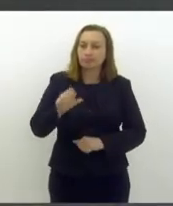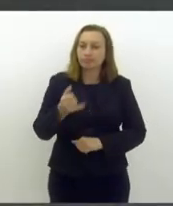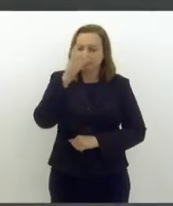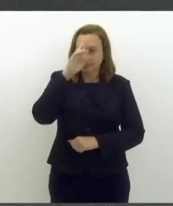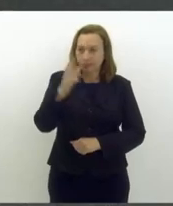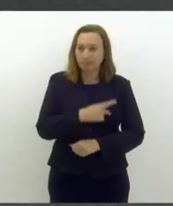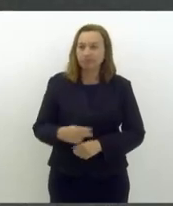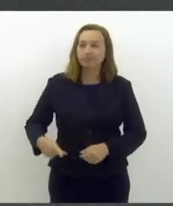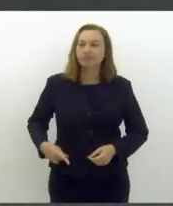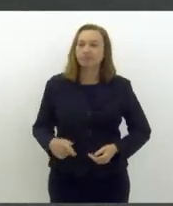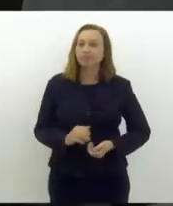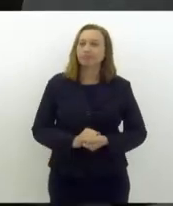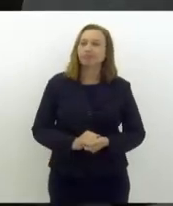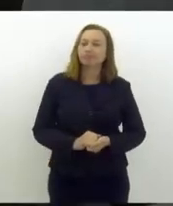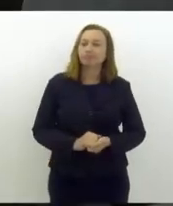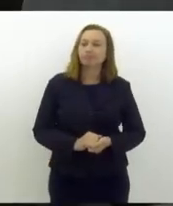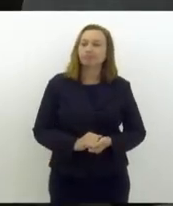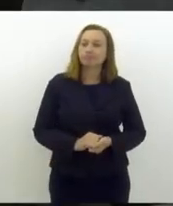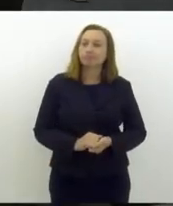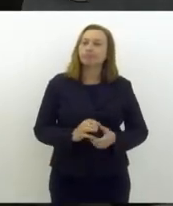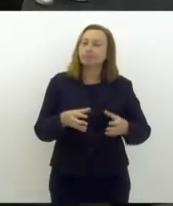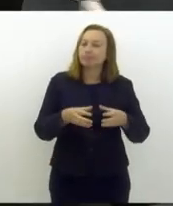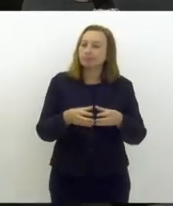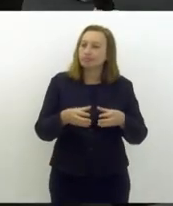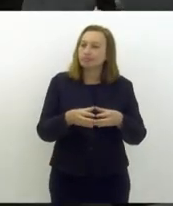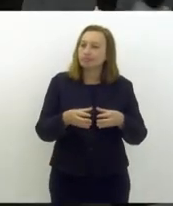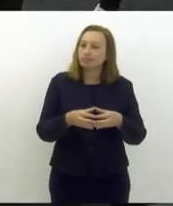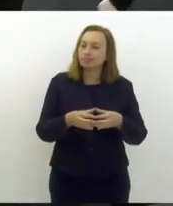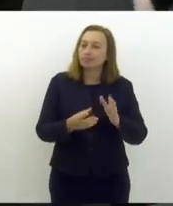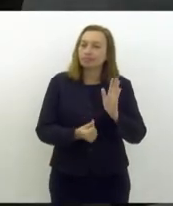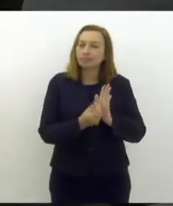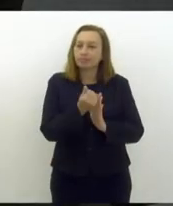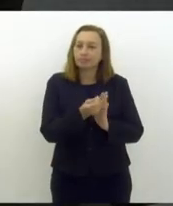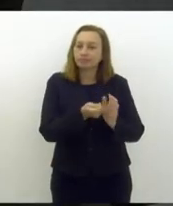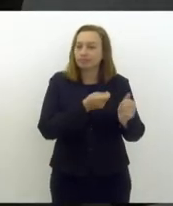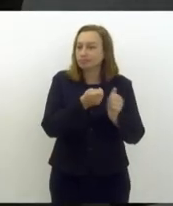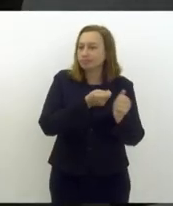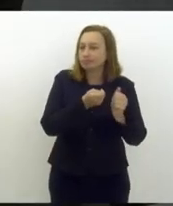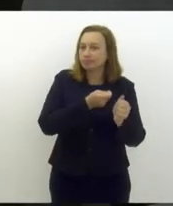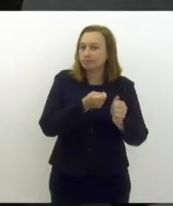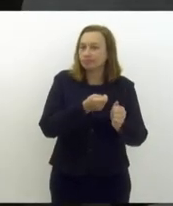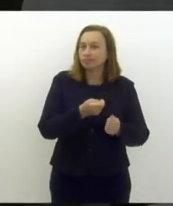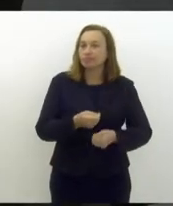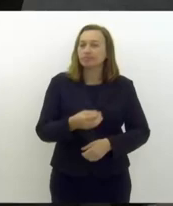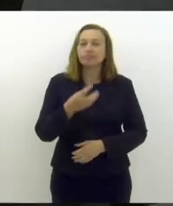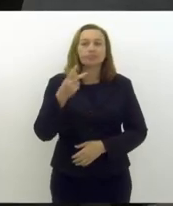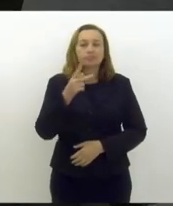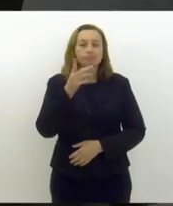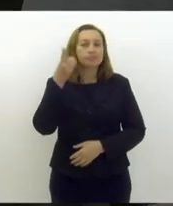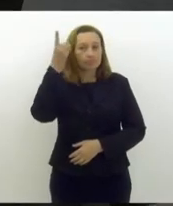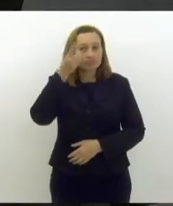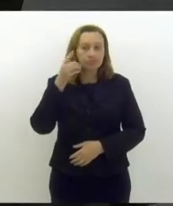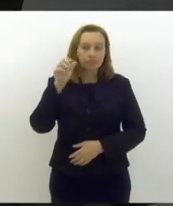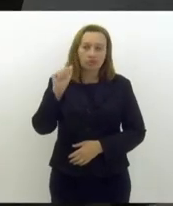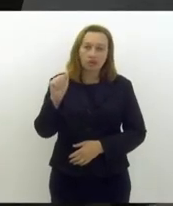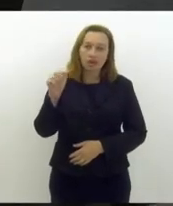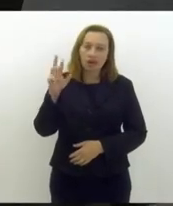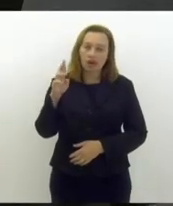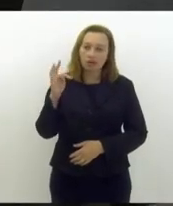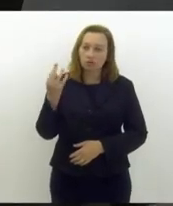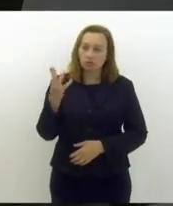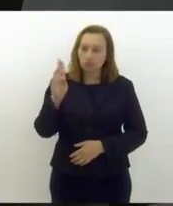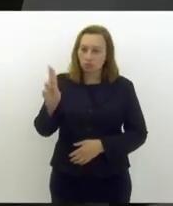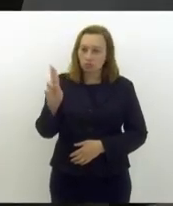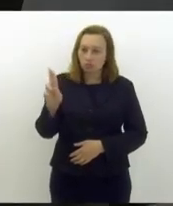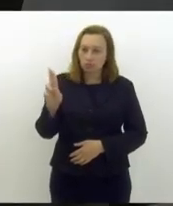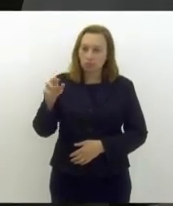Presidente Muito obrigado pela comissão de orçamento Finanças fiscalização financeira e controle Deputado Arthur Monteiro